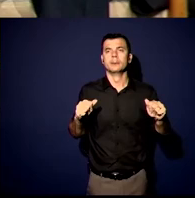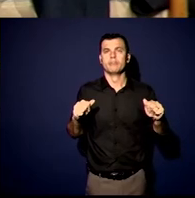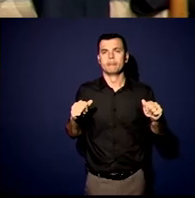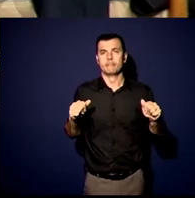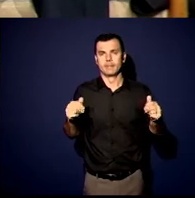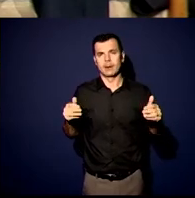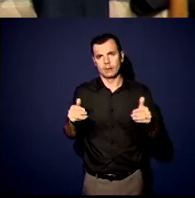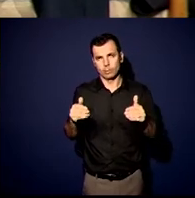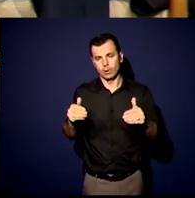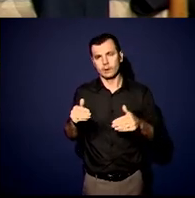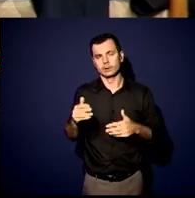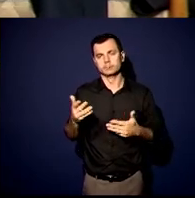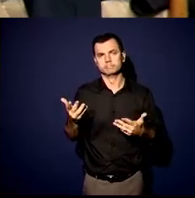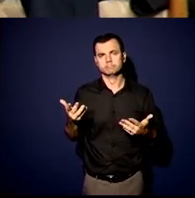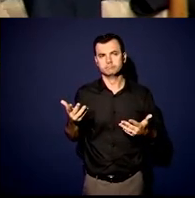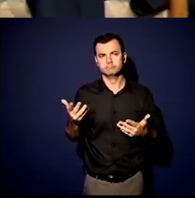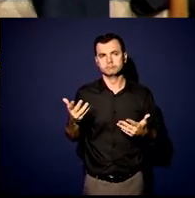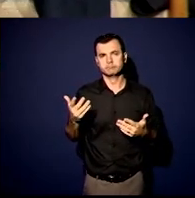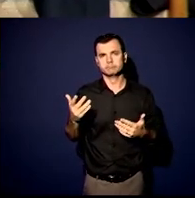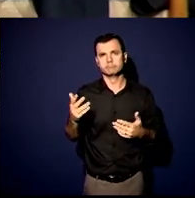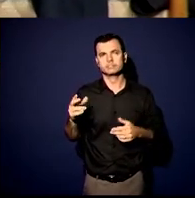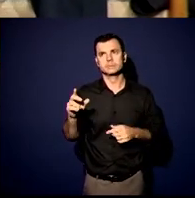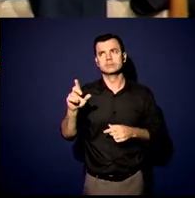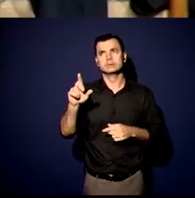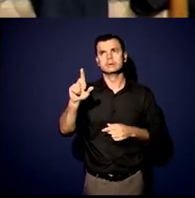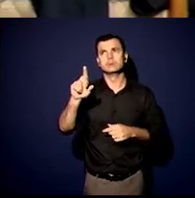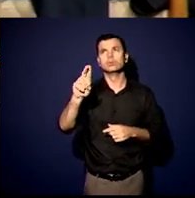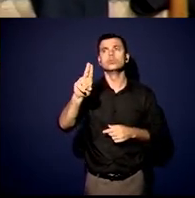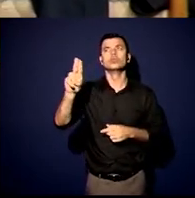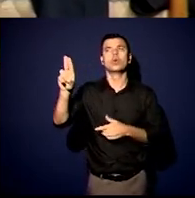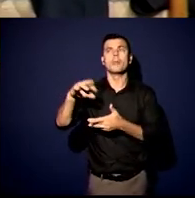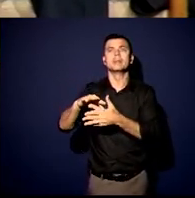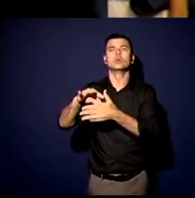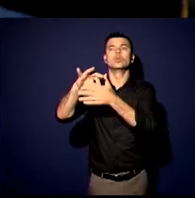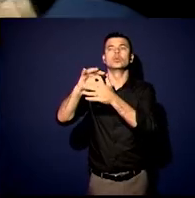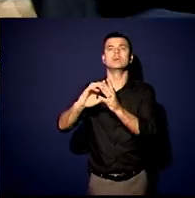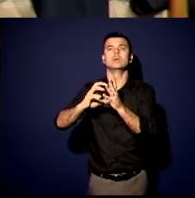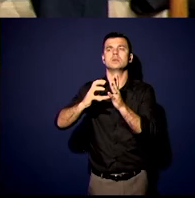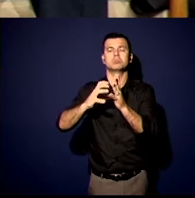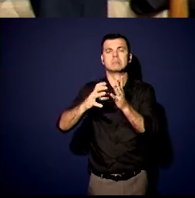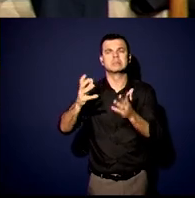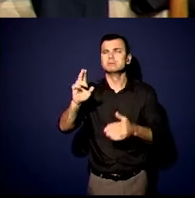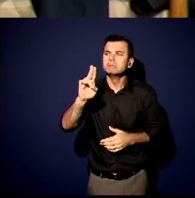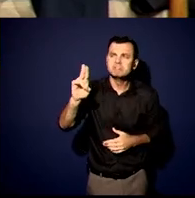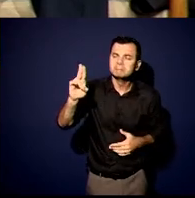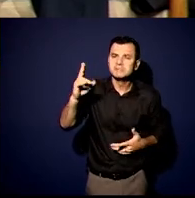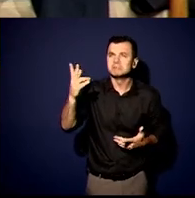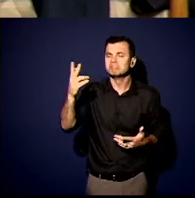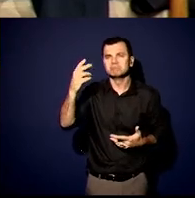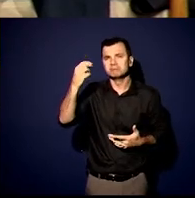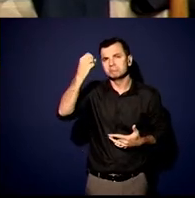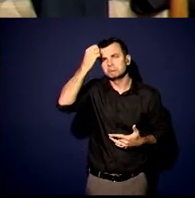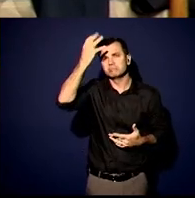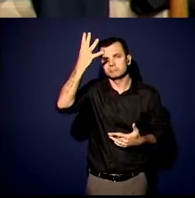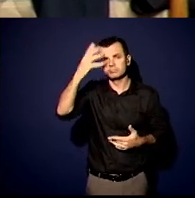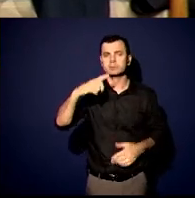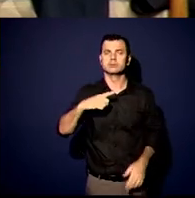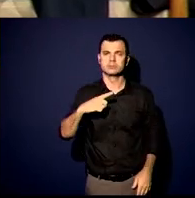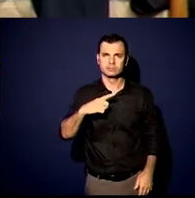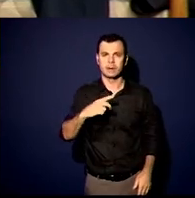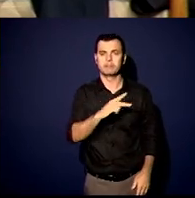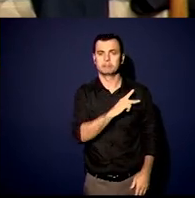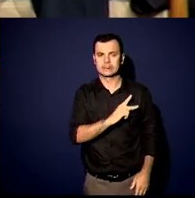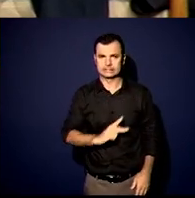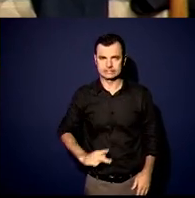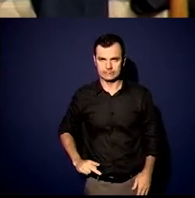nesse plenário lembrar o nome de um líder tudo hoje se concentra nos presidentes da câmara